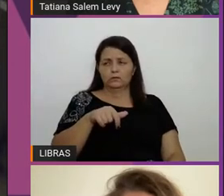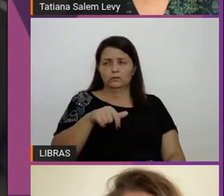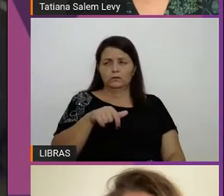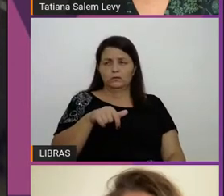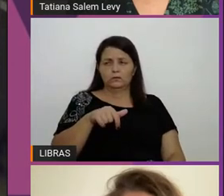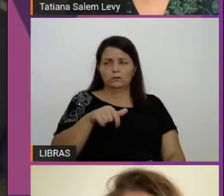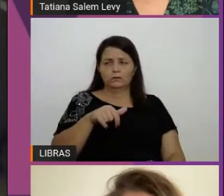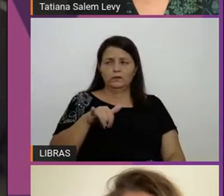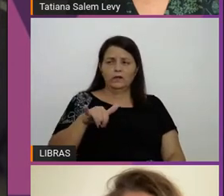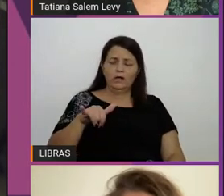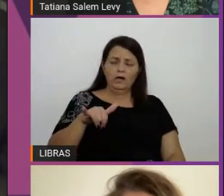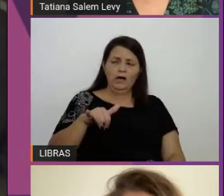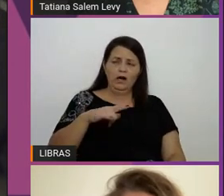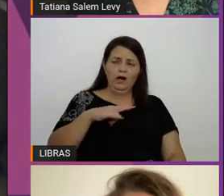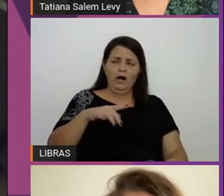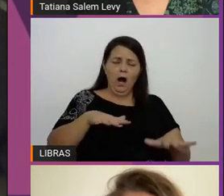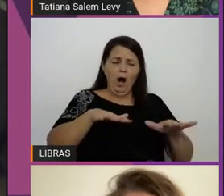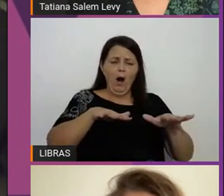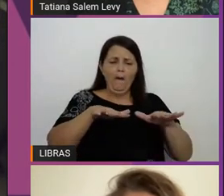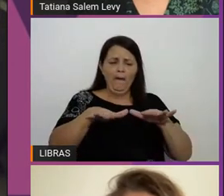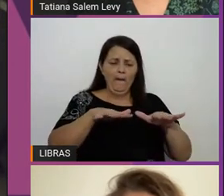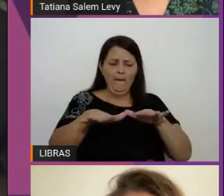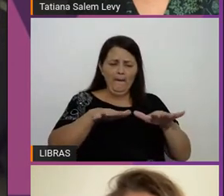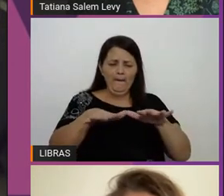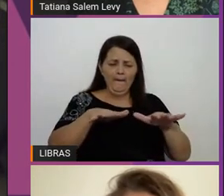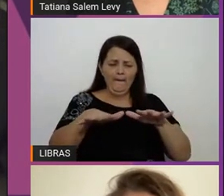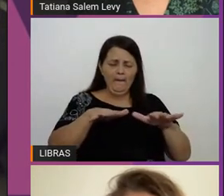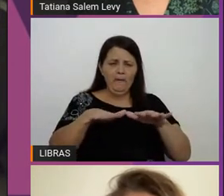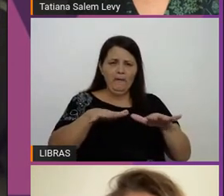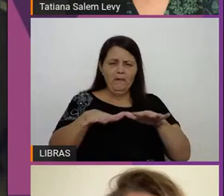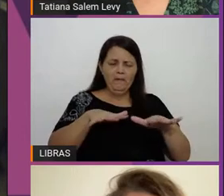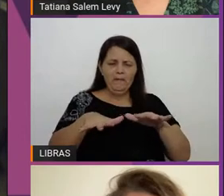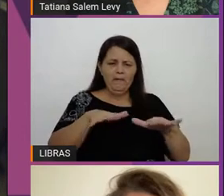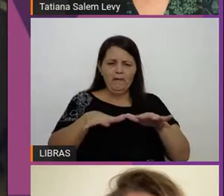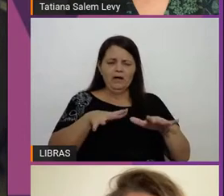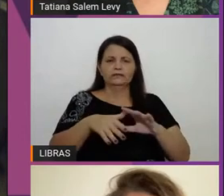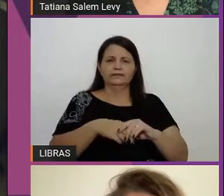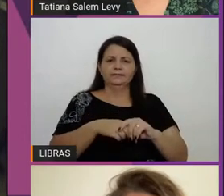aluvião provocado pelo terremoto que